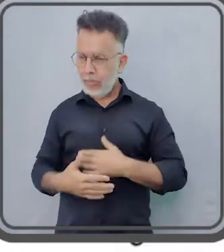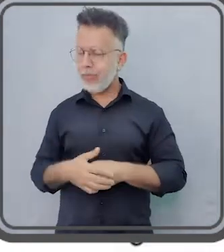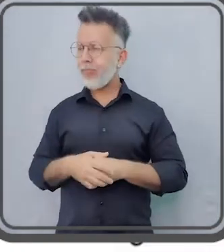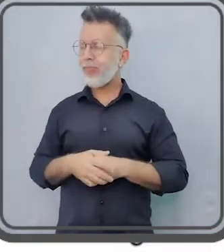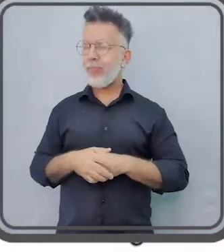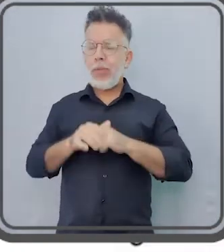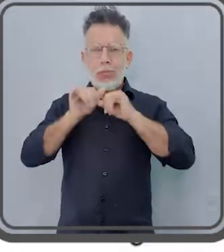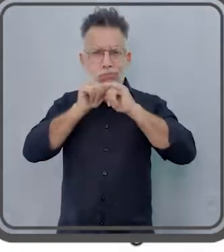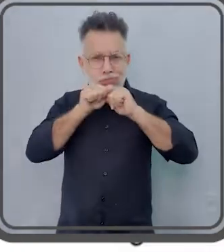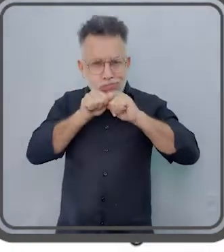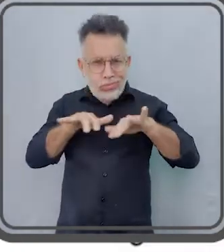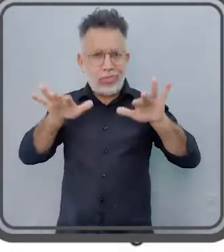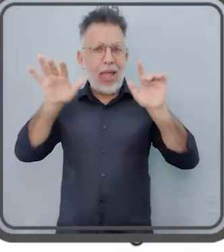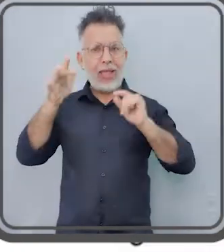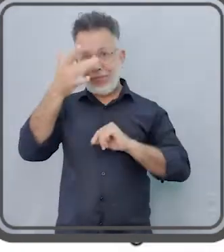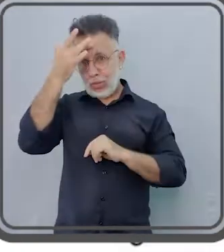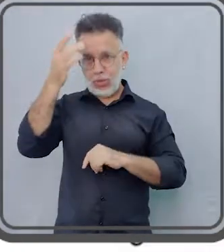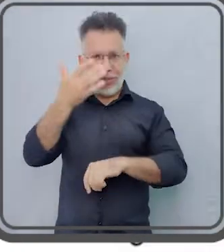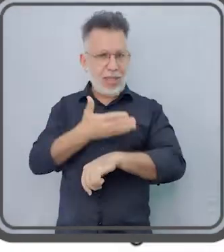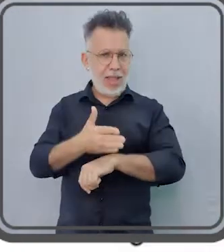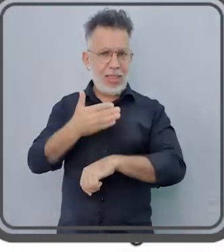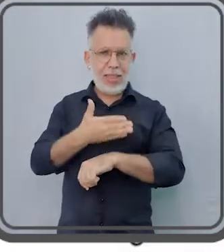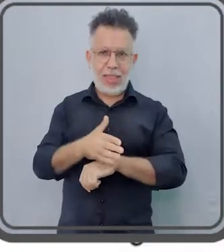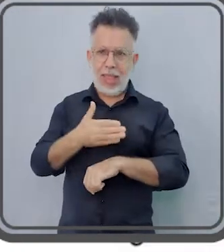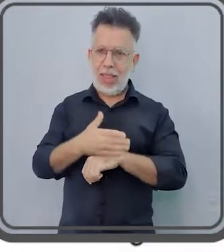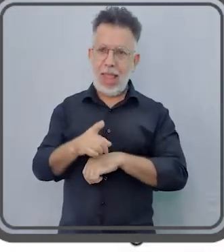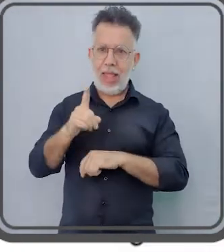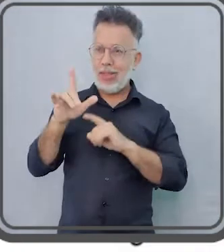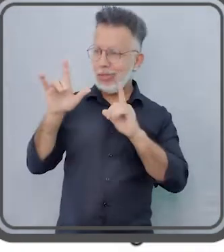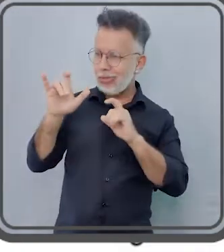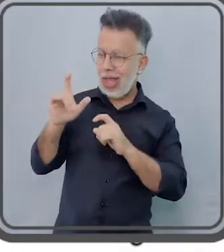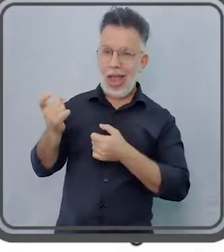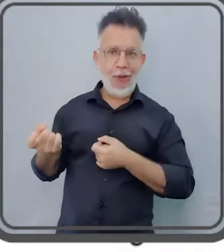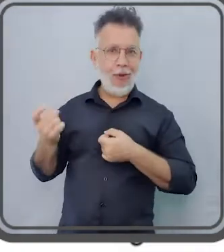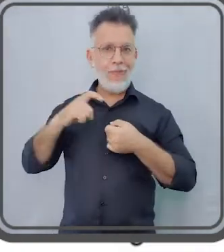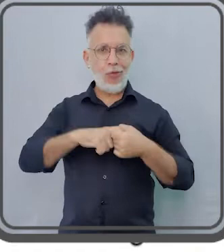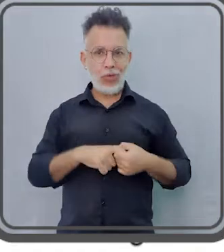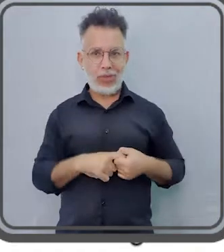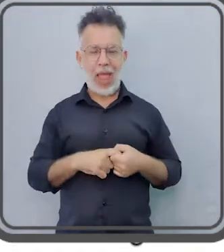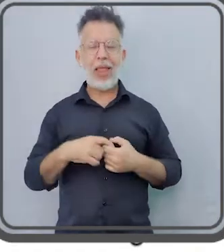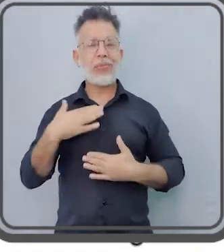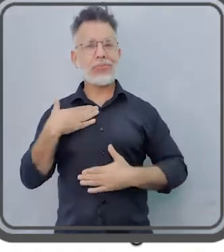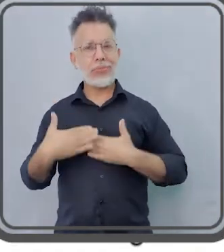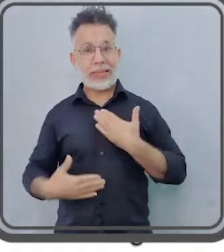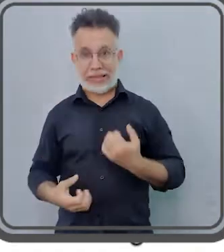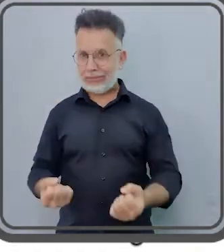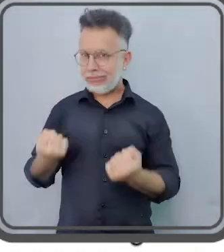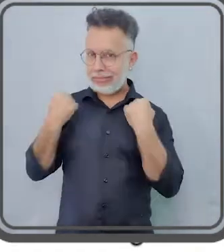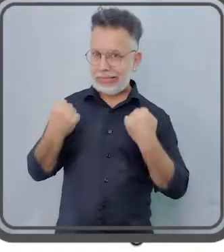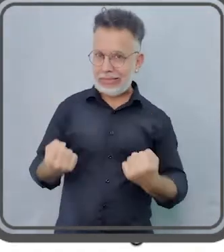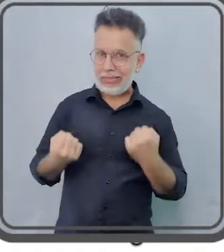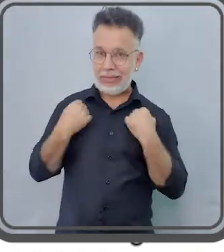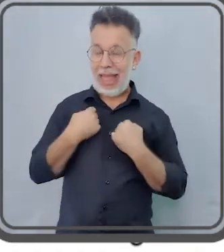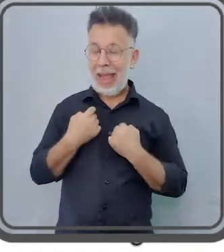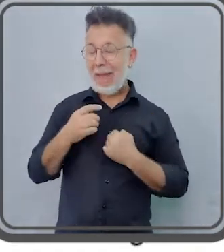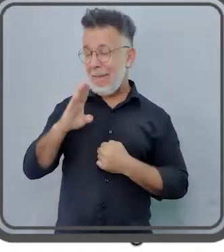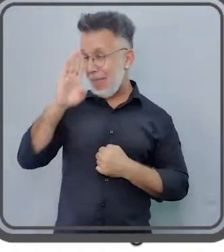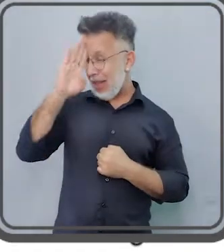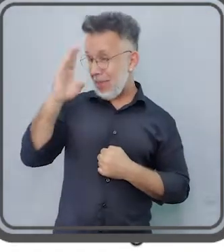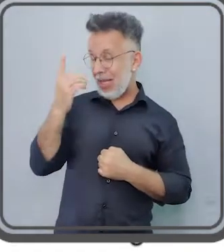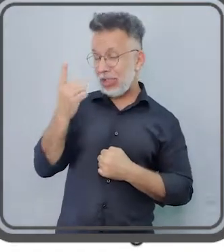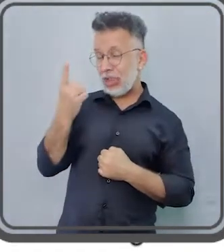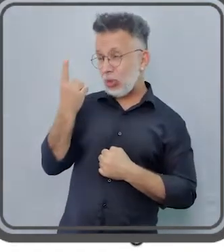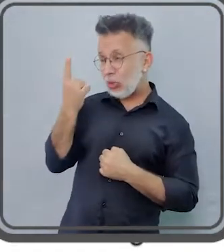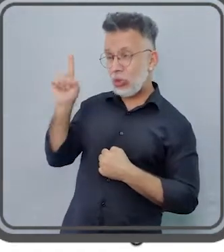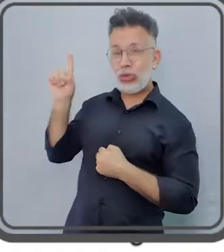Das pessoas que treinam no Instagram, essa retomada da atividade física, isso vem de maneira muito forte nos últimos quase 10 anos. Na sequência, a gente tem